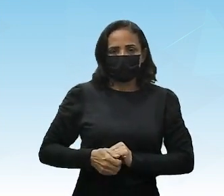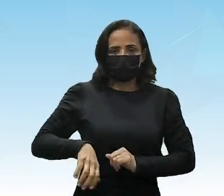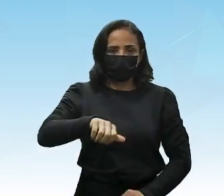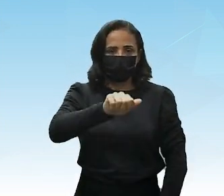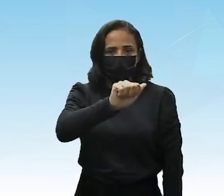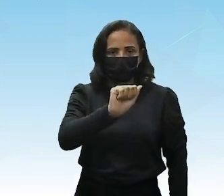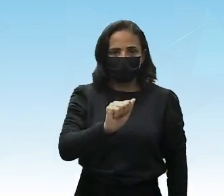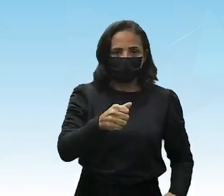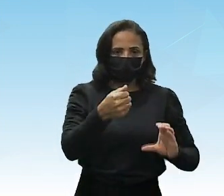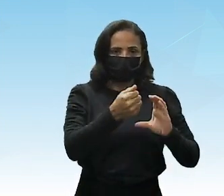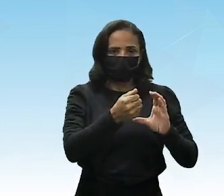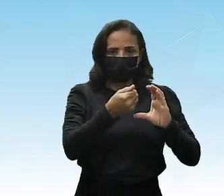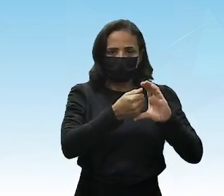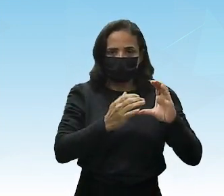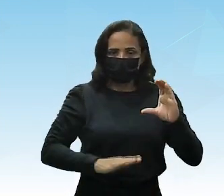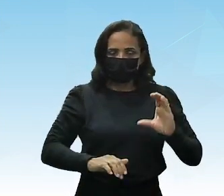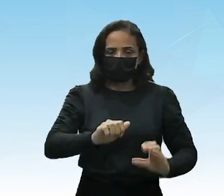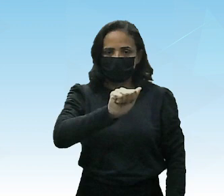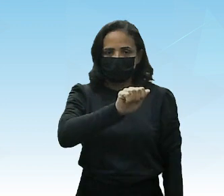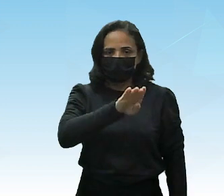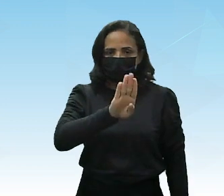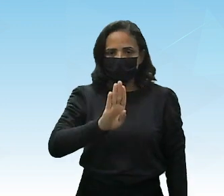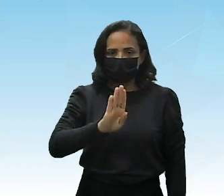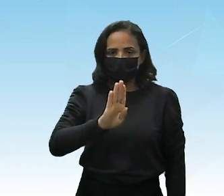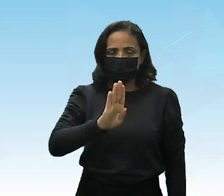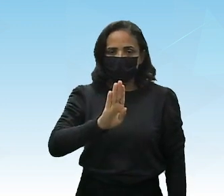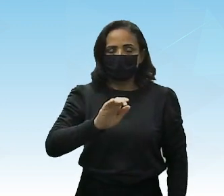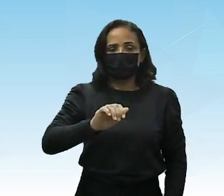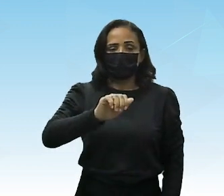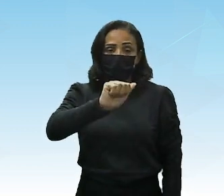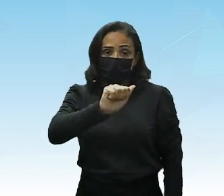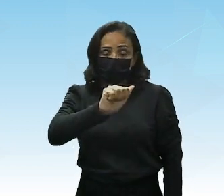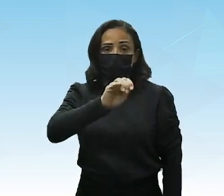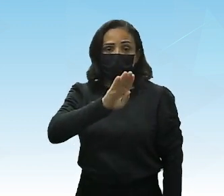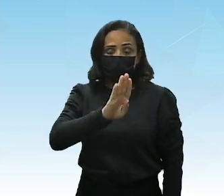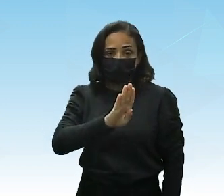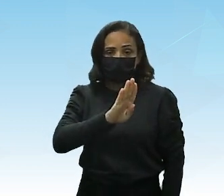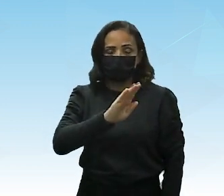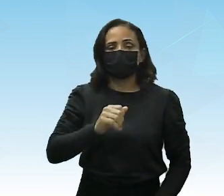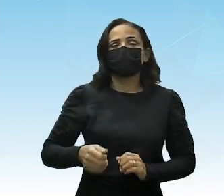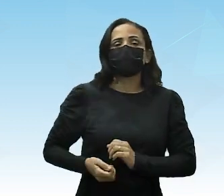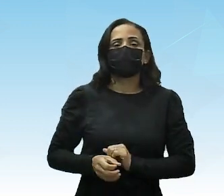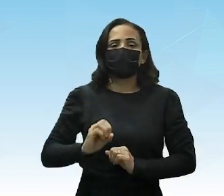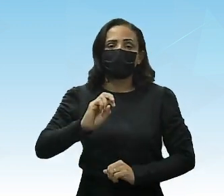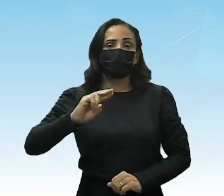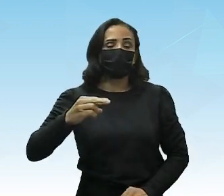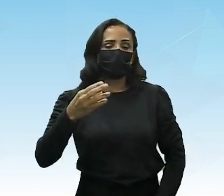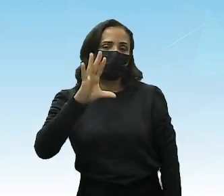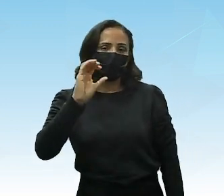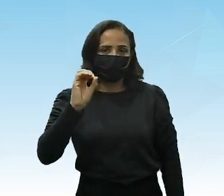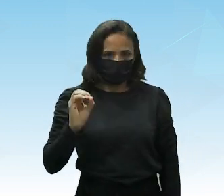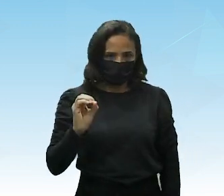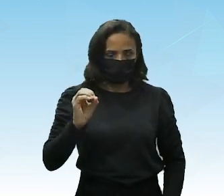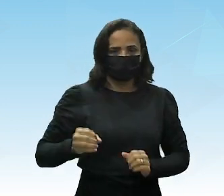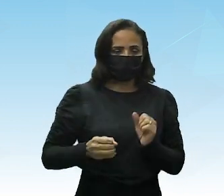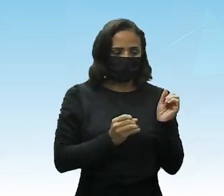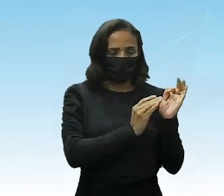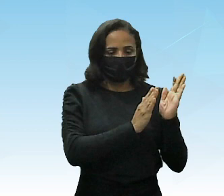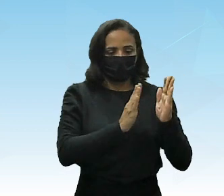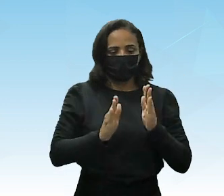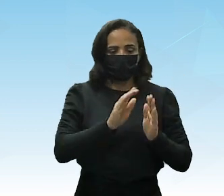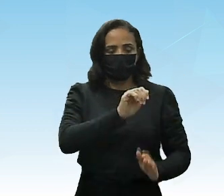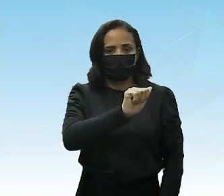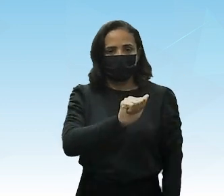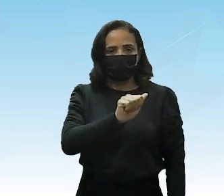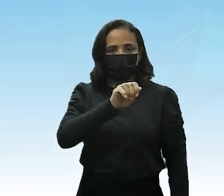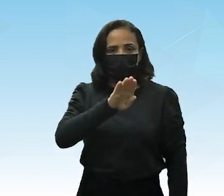A, B, AB e O. Aquela classificação do sangue que você classifica em